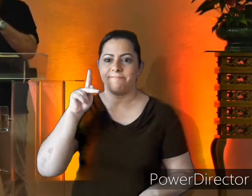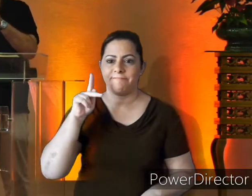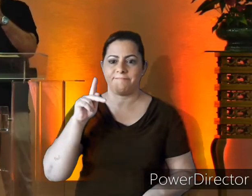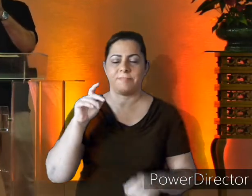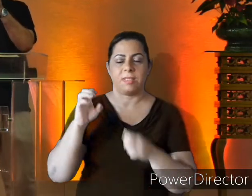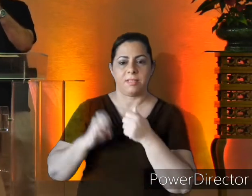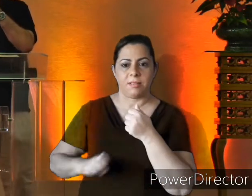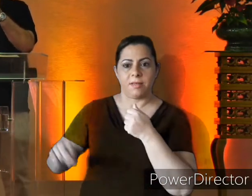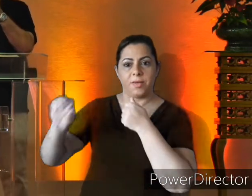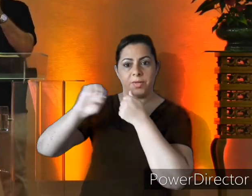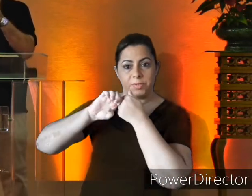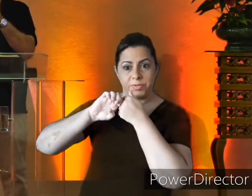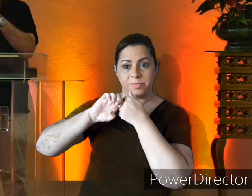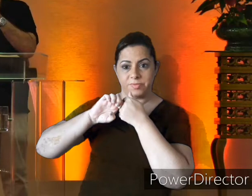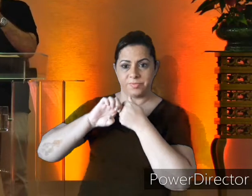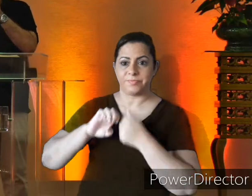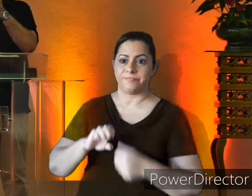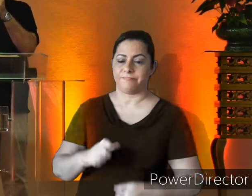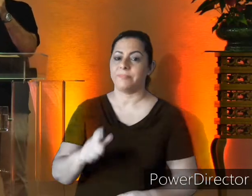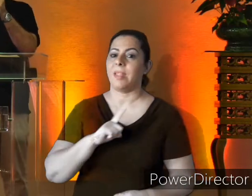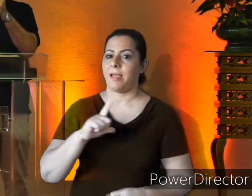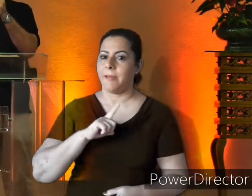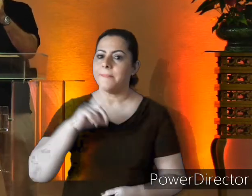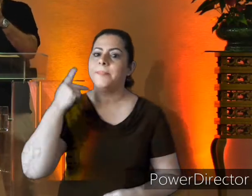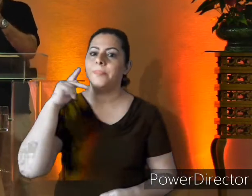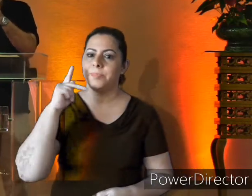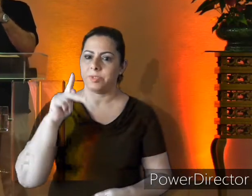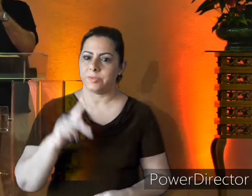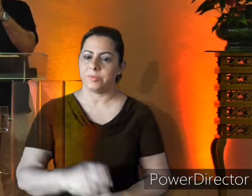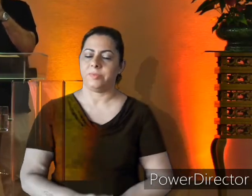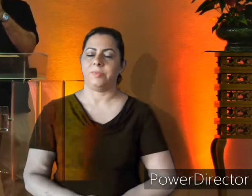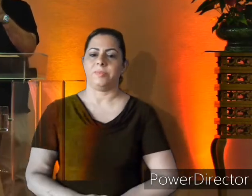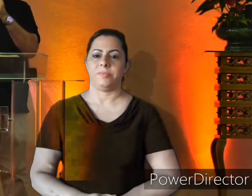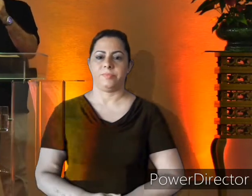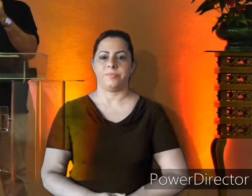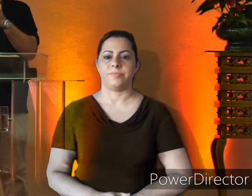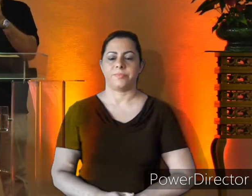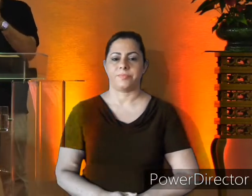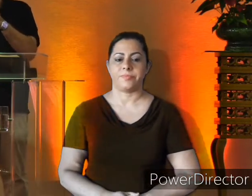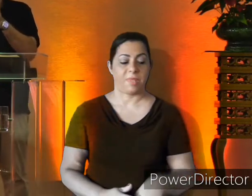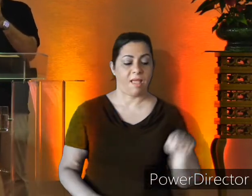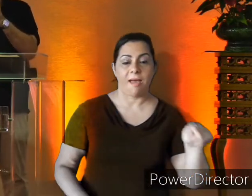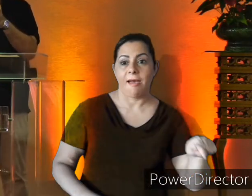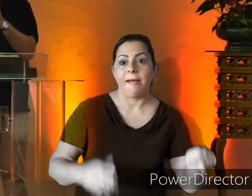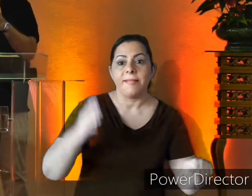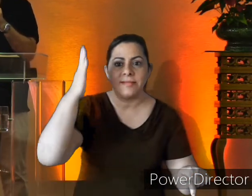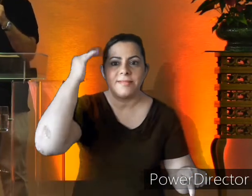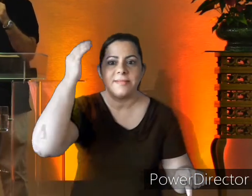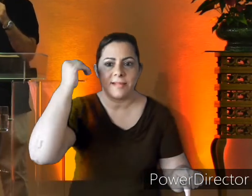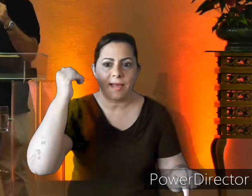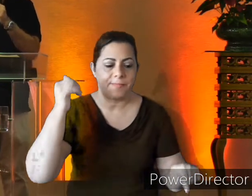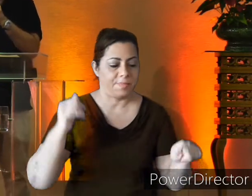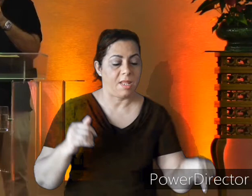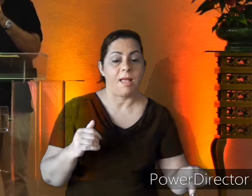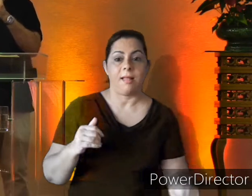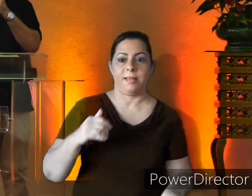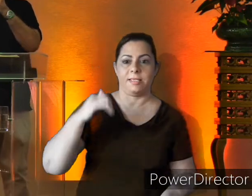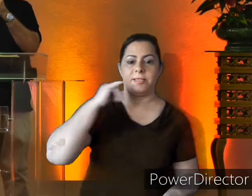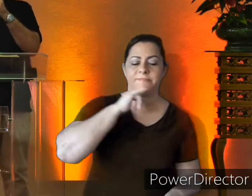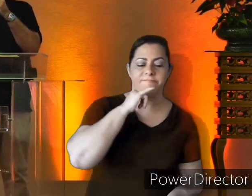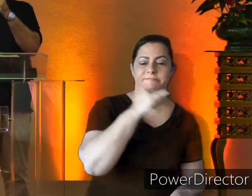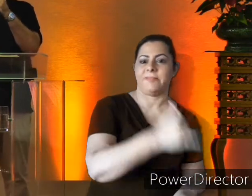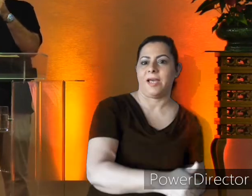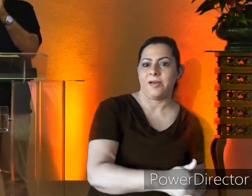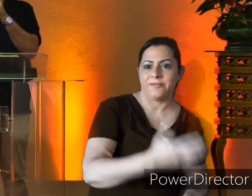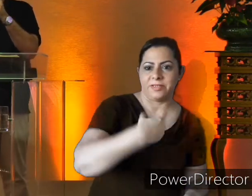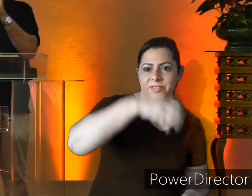lá em Israel tem um profeta, o profeta Eliseu, e ele sabe tudo que o Senhor fala,